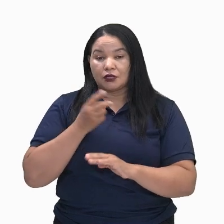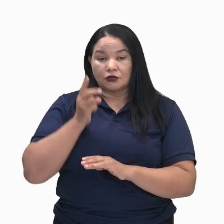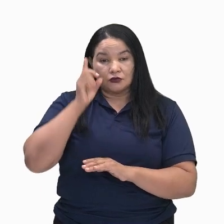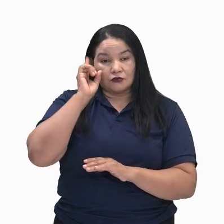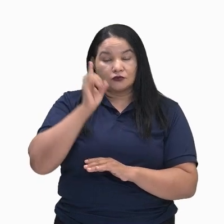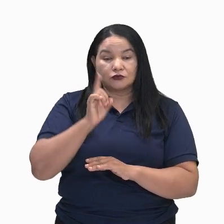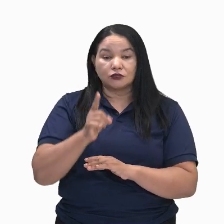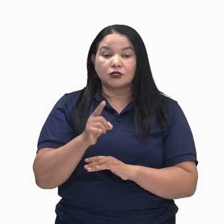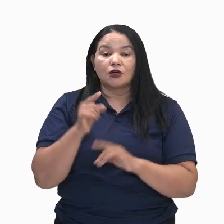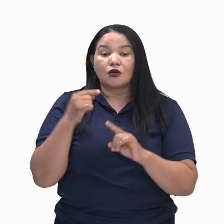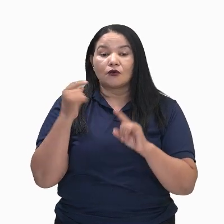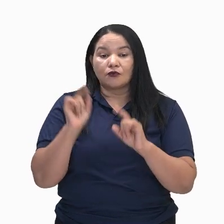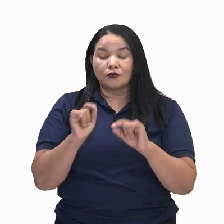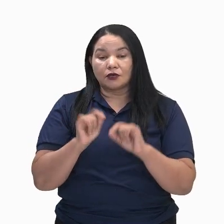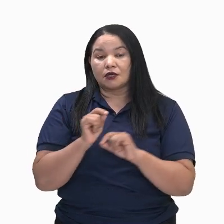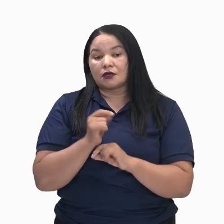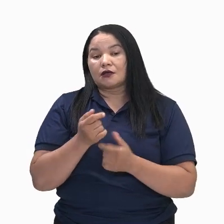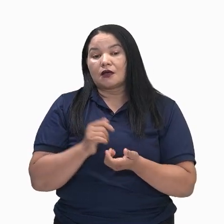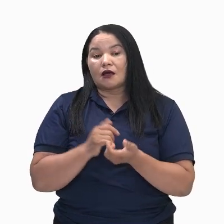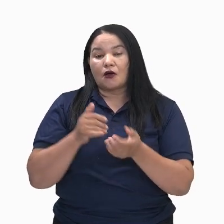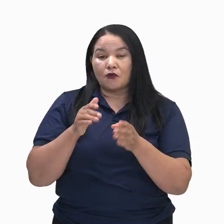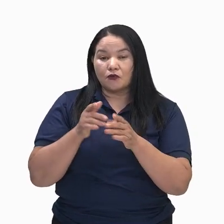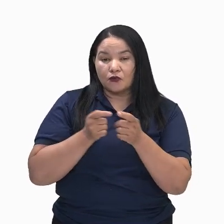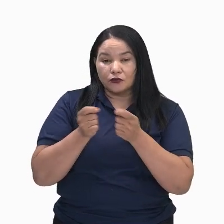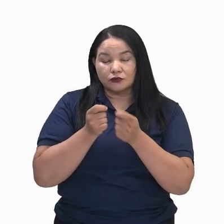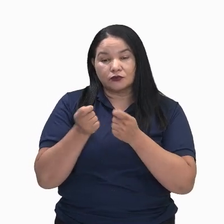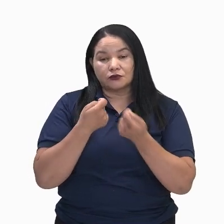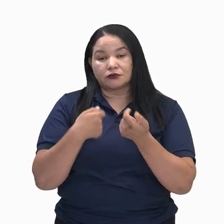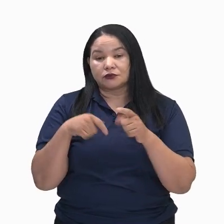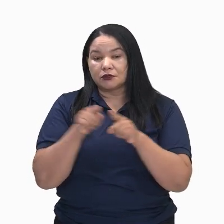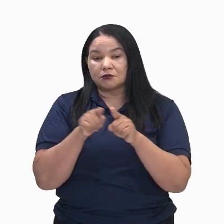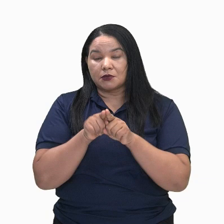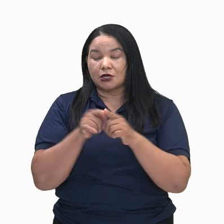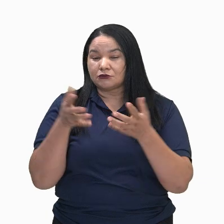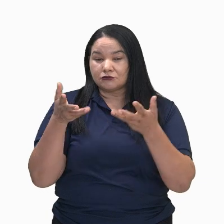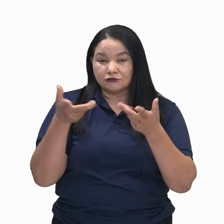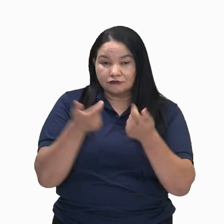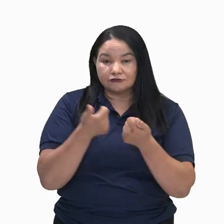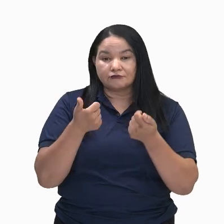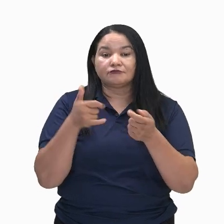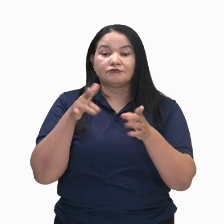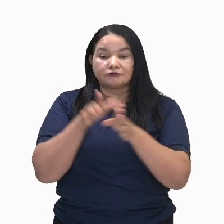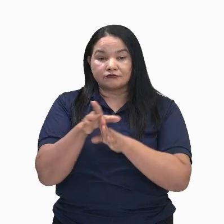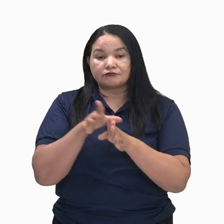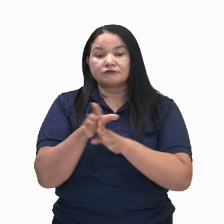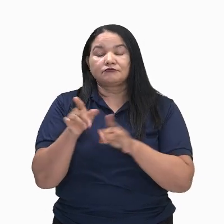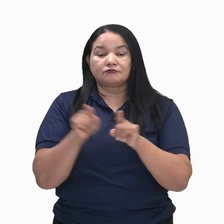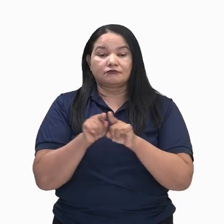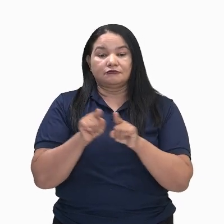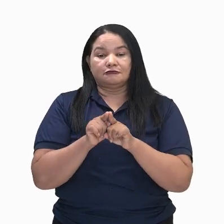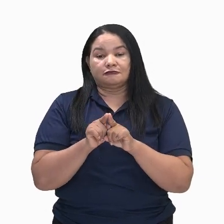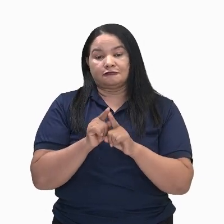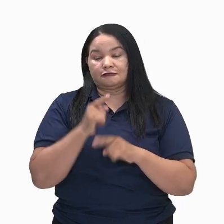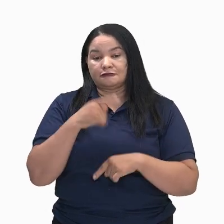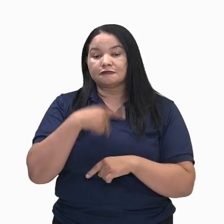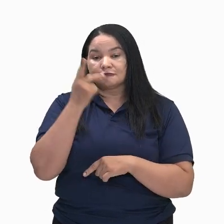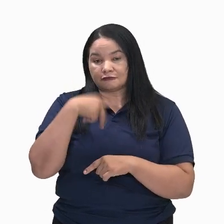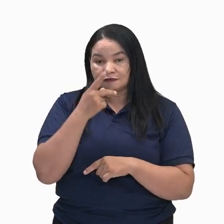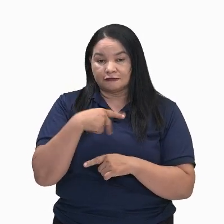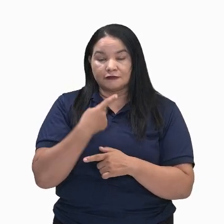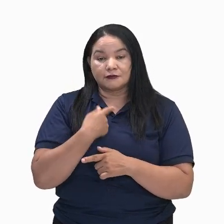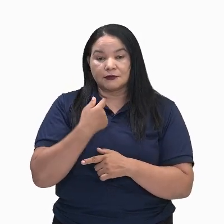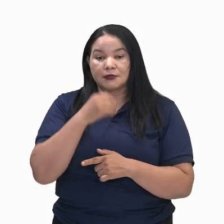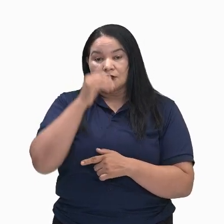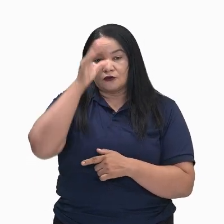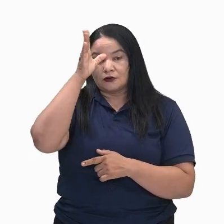superação, a disciplina, o autocontrole, dentre outros, e o autoconhecimento e o crescimento pessoal, como